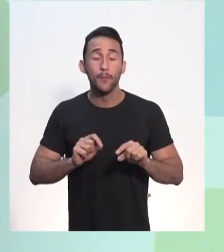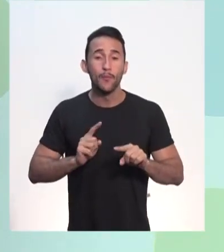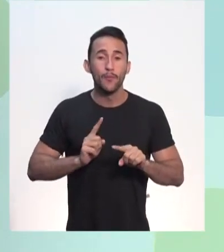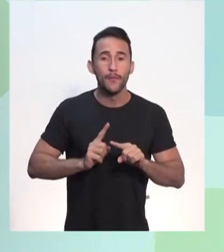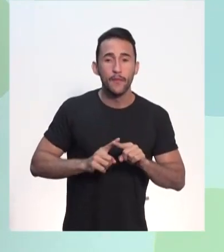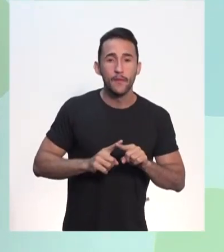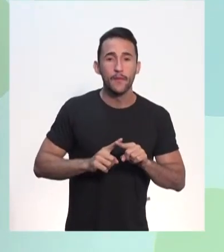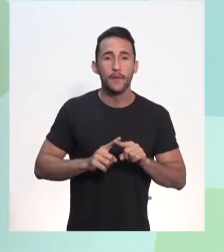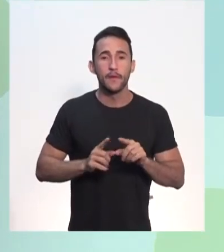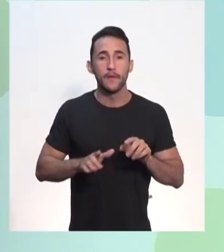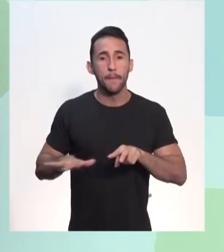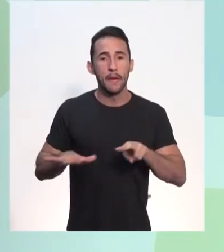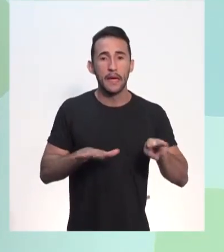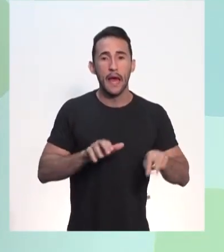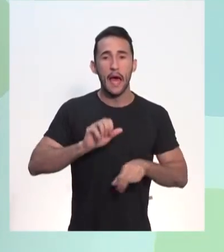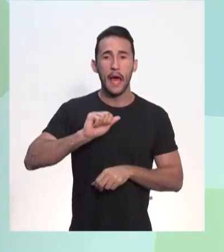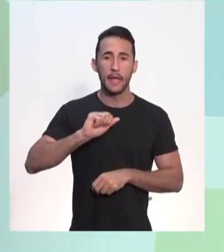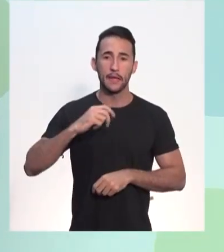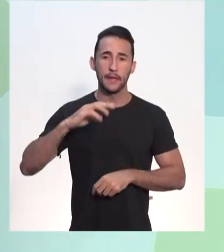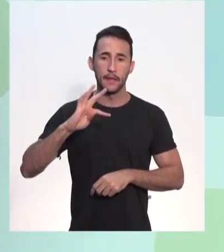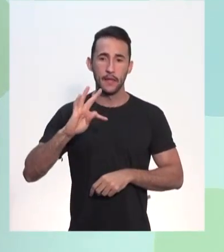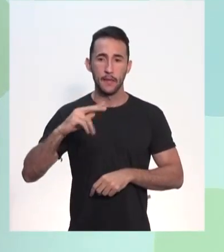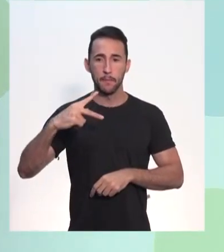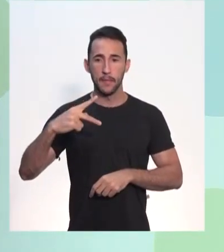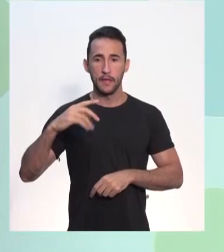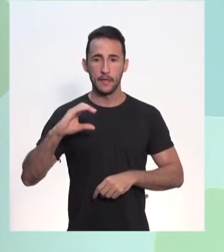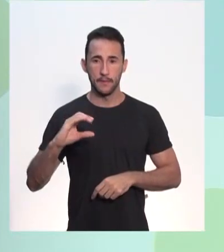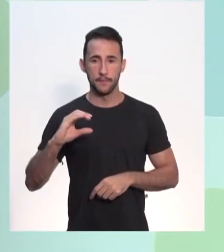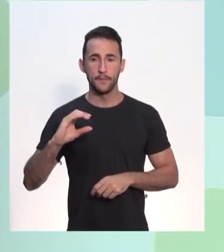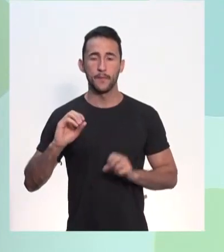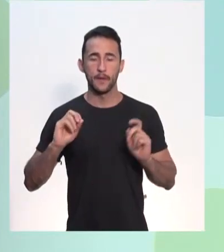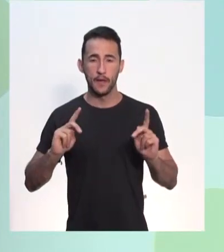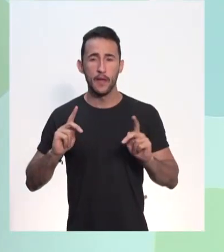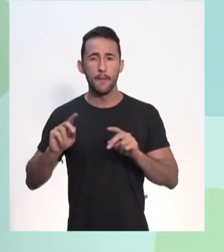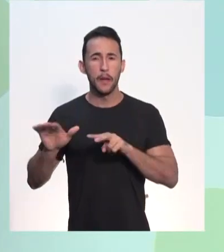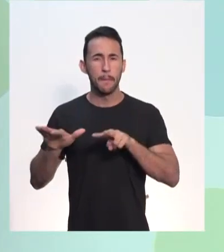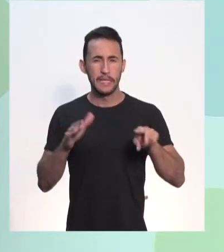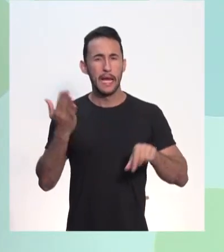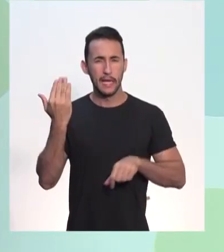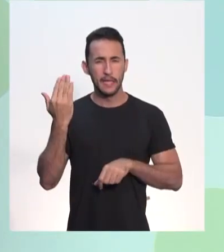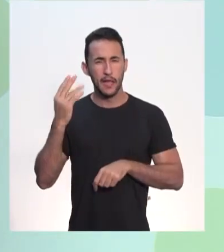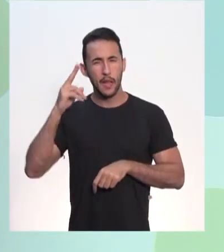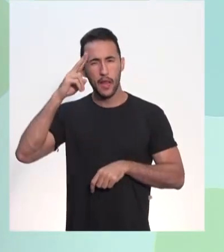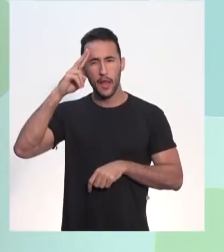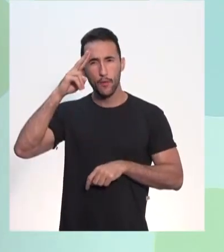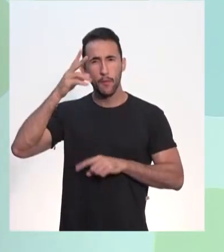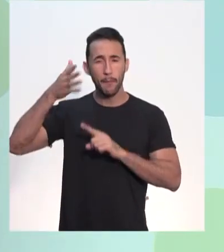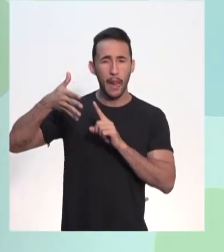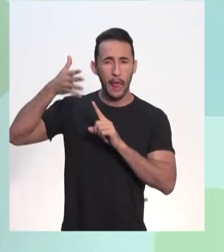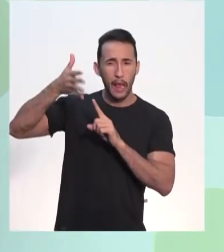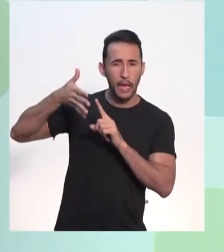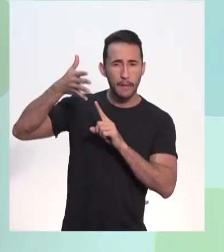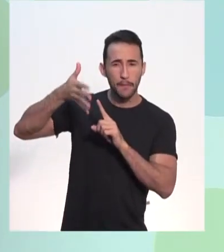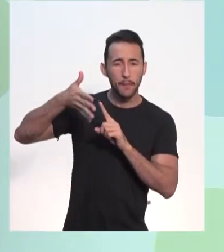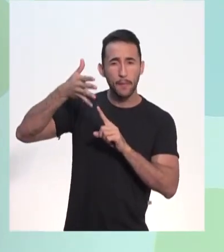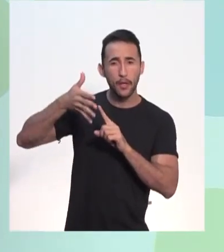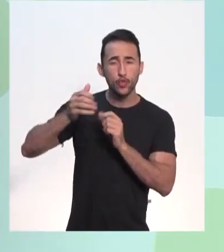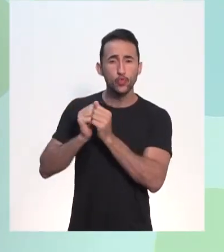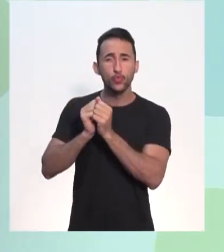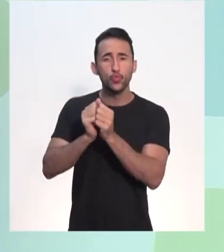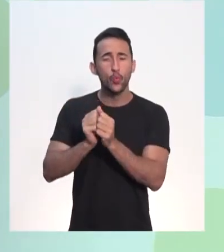ATPCs. Na semana passada nós tivemos um momento de transmissão, onde eu, junto com a